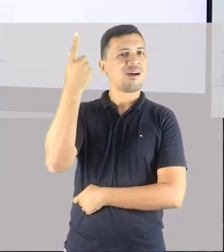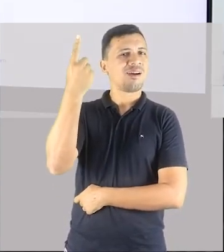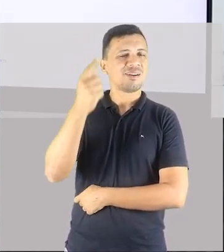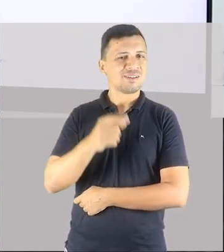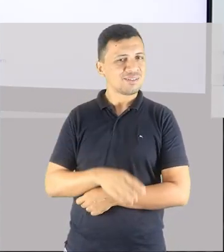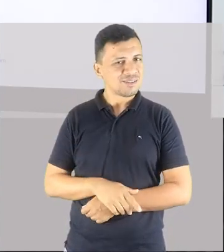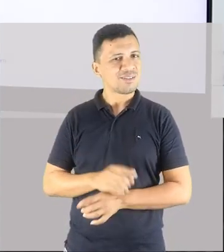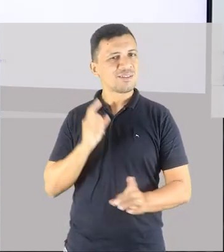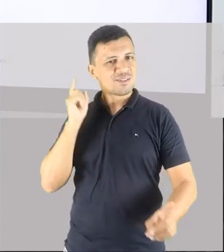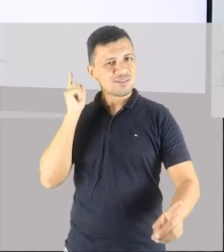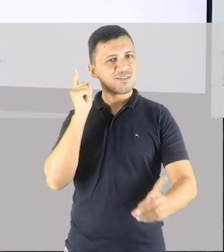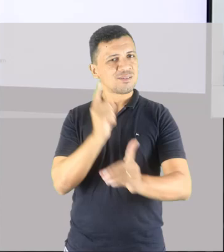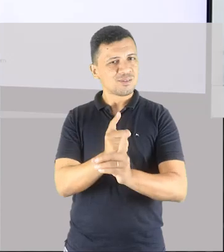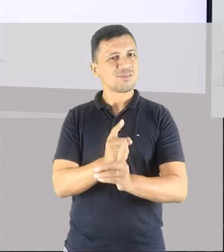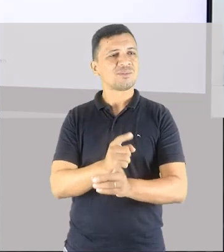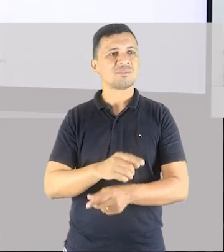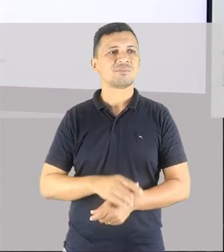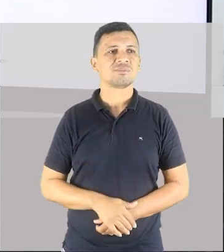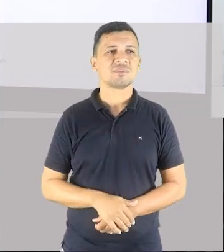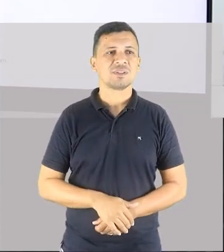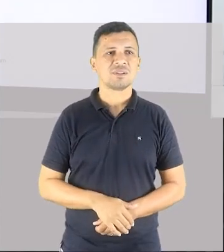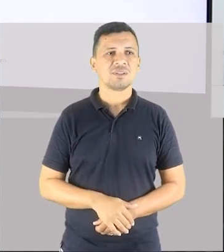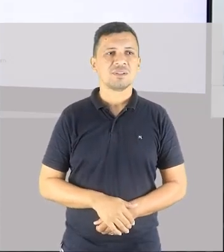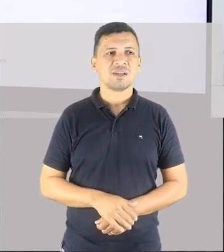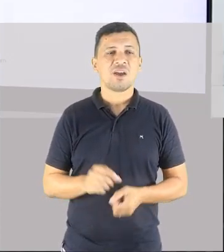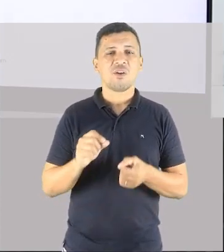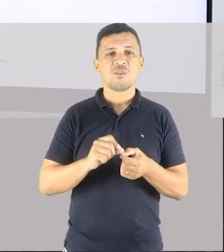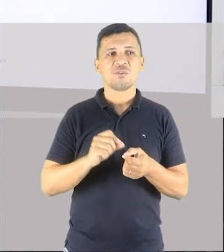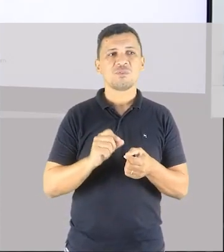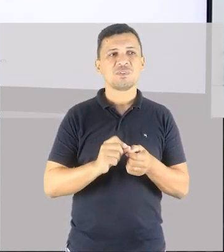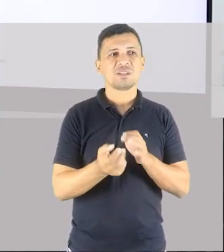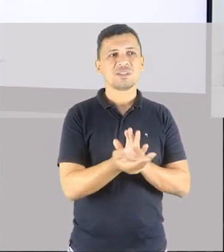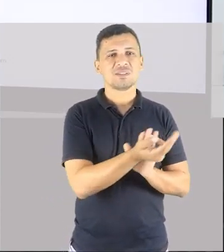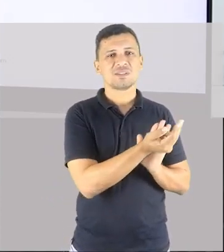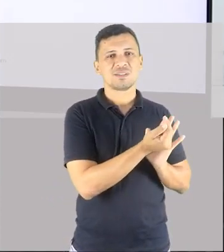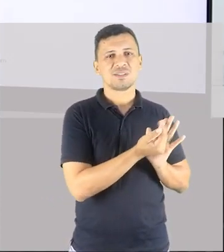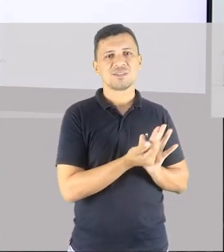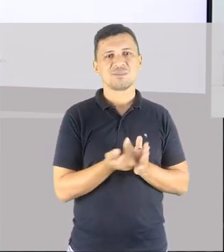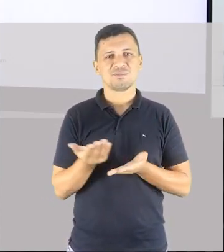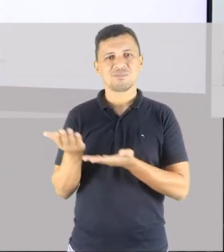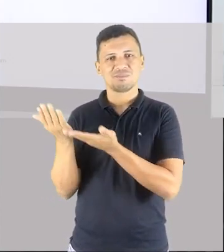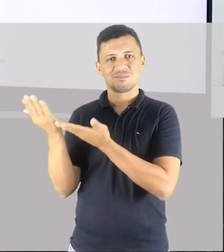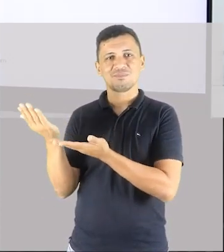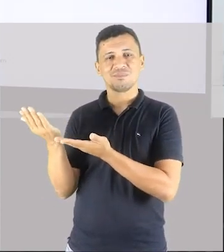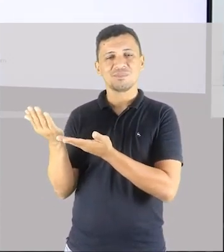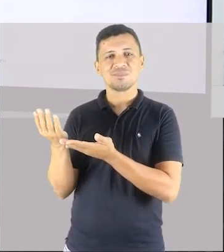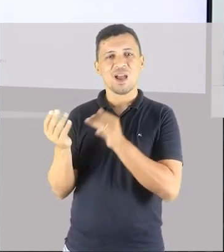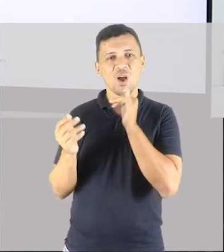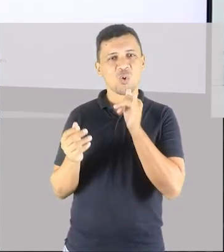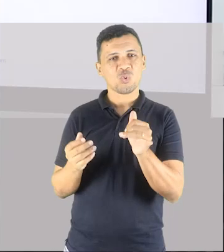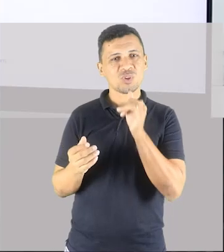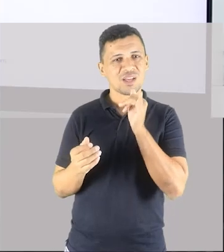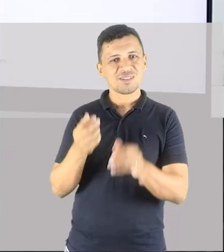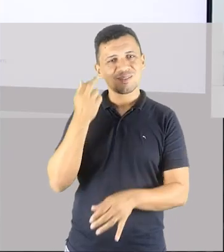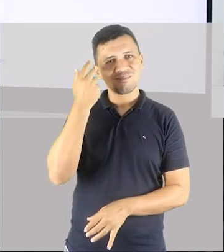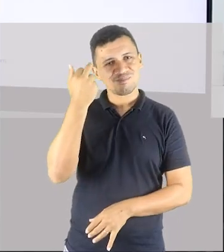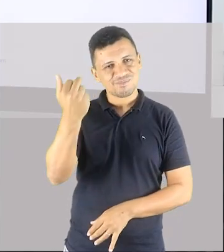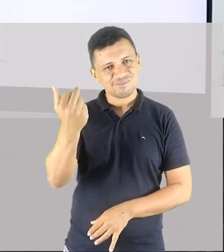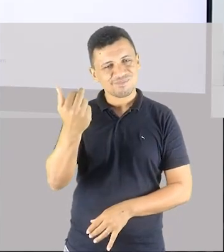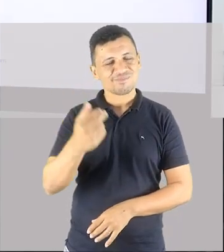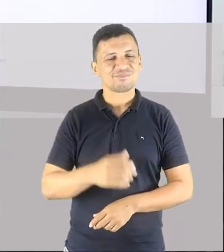eureka, descobri. Então eu botei essa ilustração aqui, só para contar essa historinha para